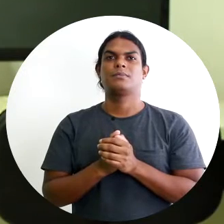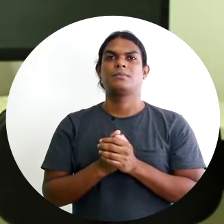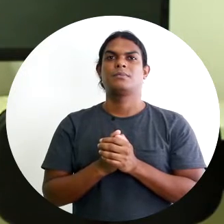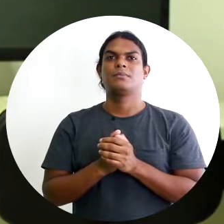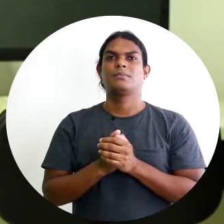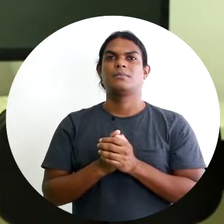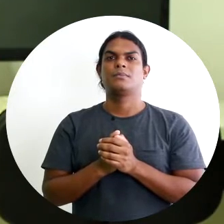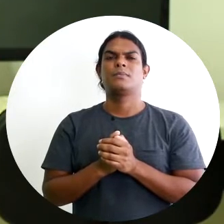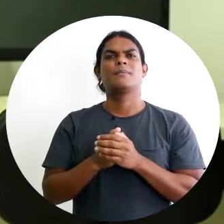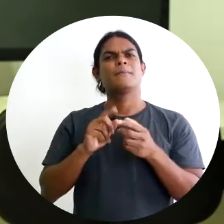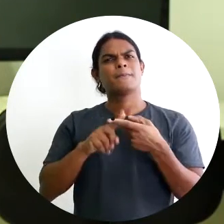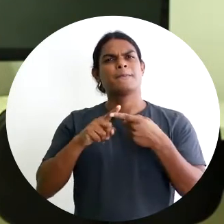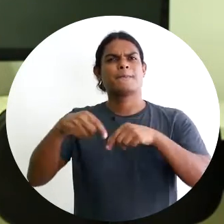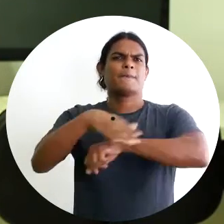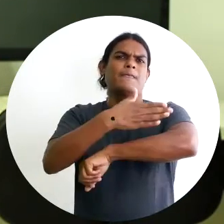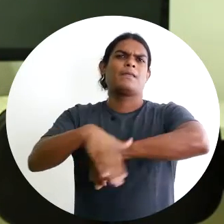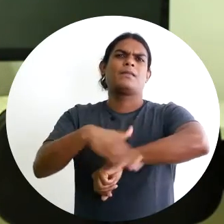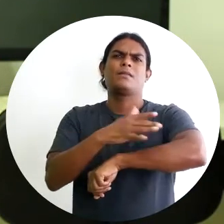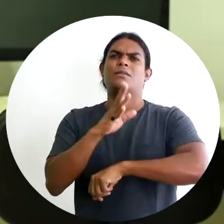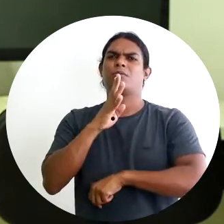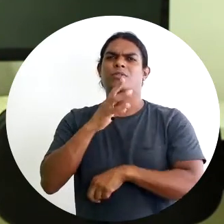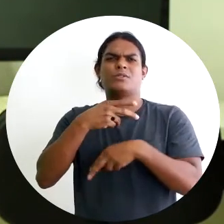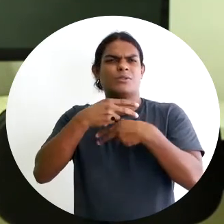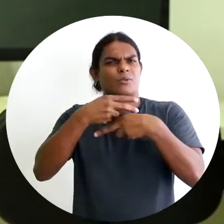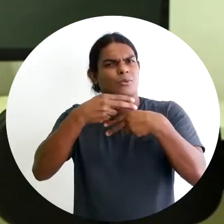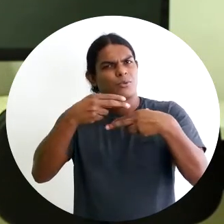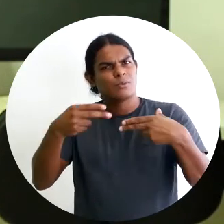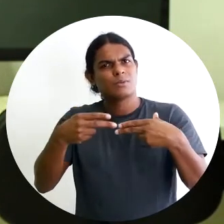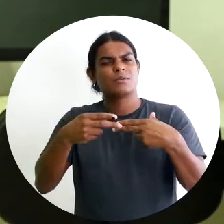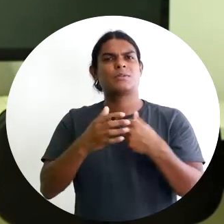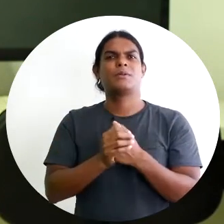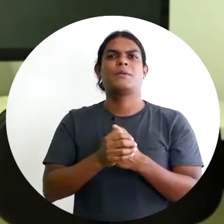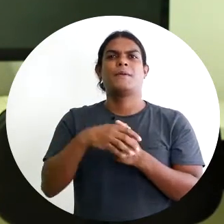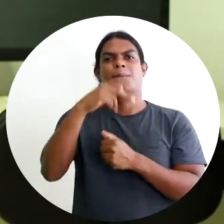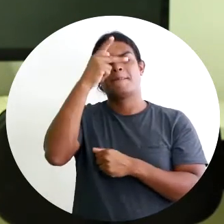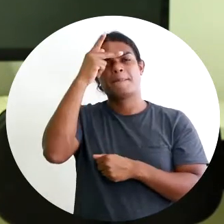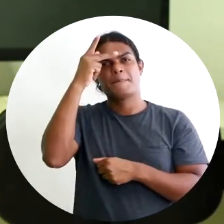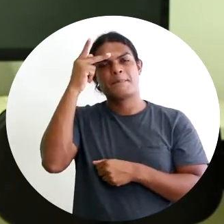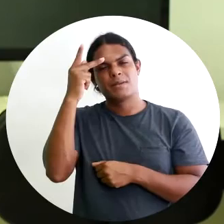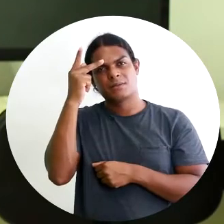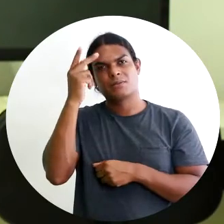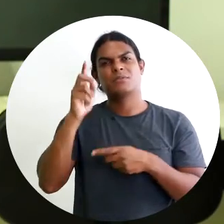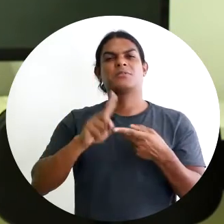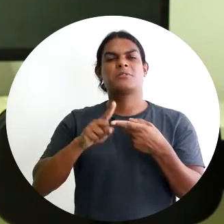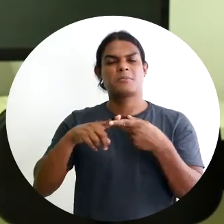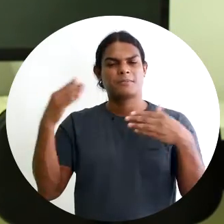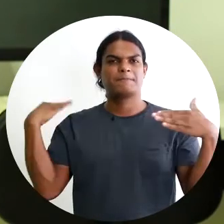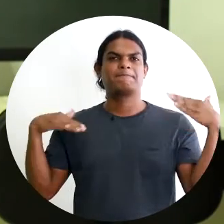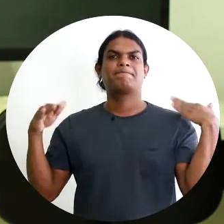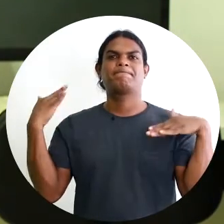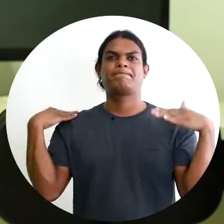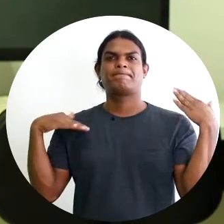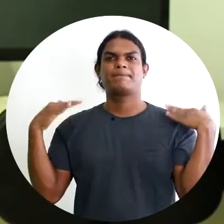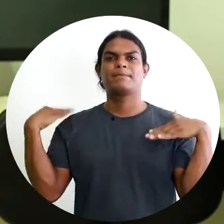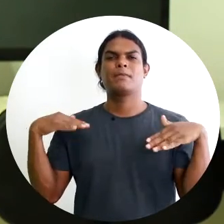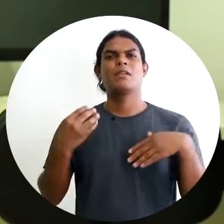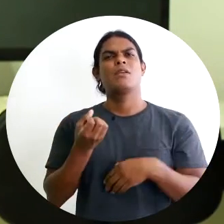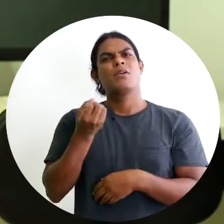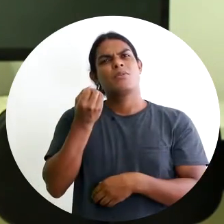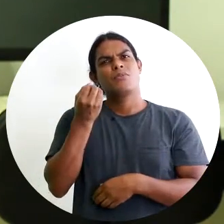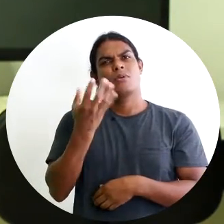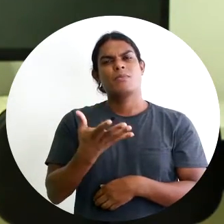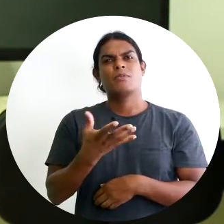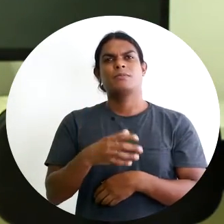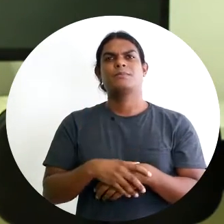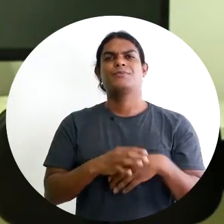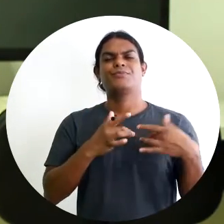outras pessoas e aí fez um passeio em conjunto de bicicleta dupla, em que vocês podem localizar as